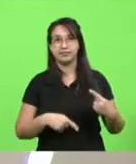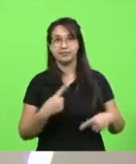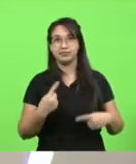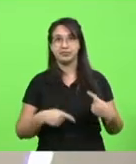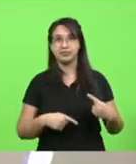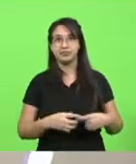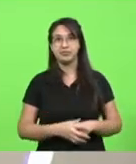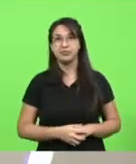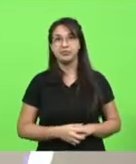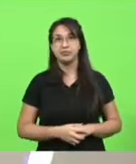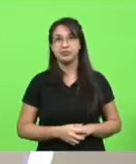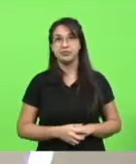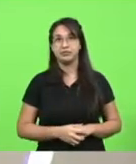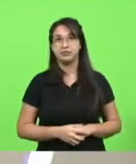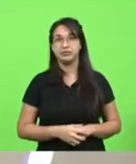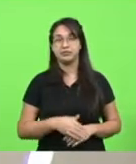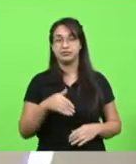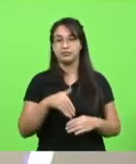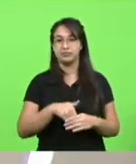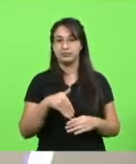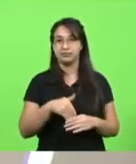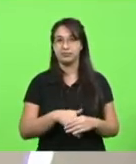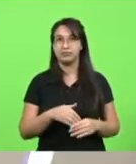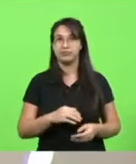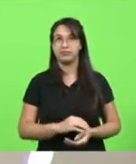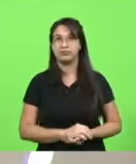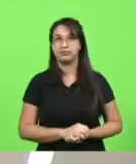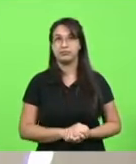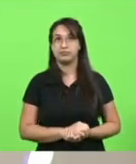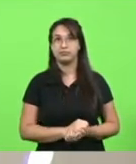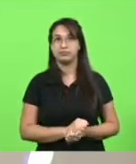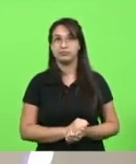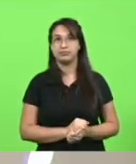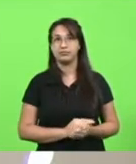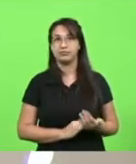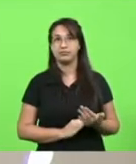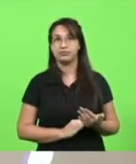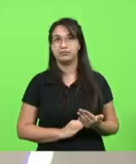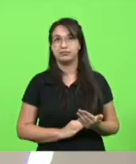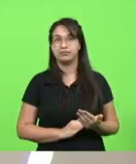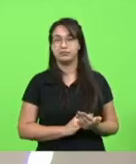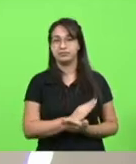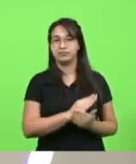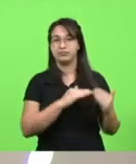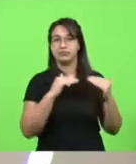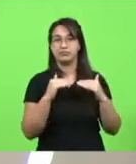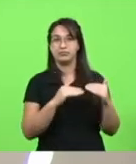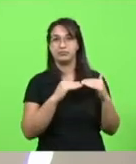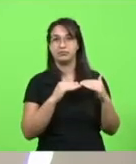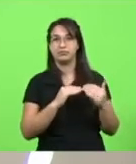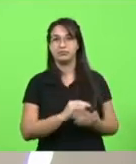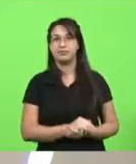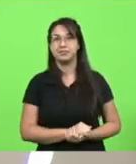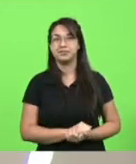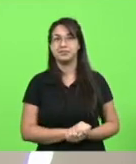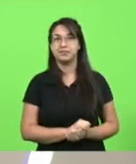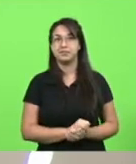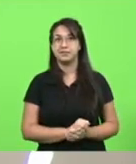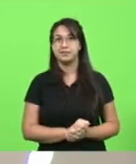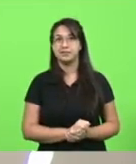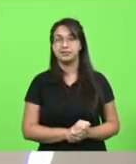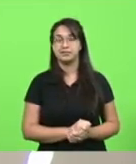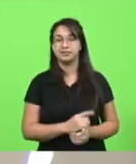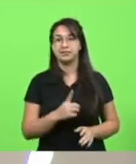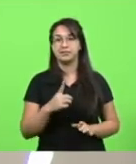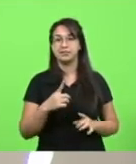Não havendo quem queira discutir, em votação. Deputados que aprovam, permaneçam como se encontram. Aprovado por unanimidade. Discussão e votação